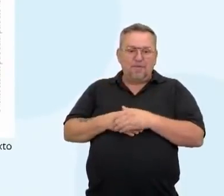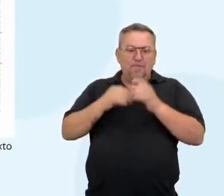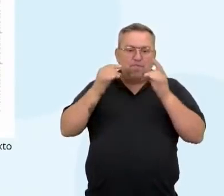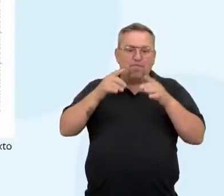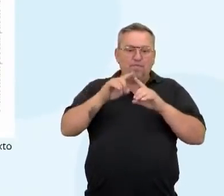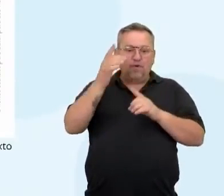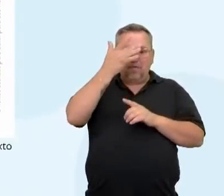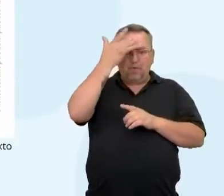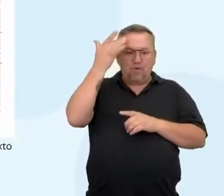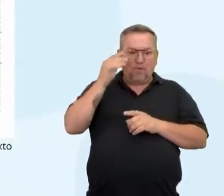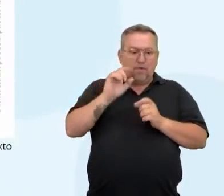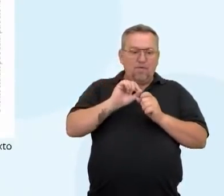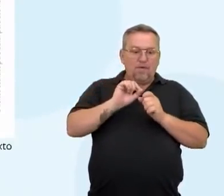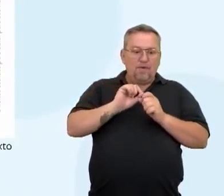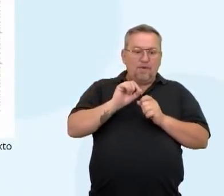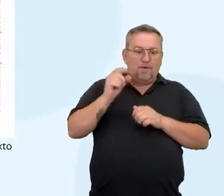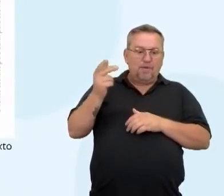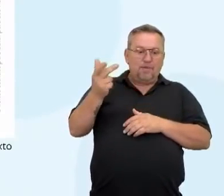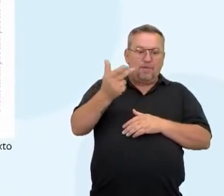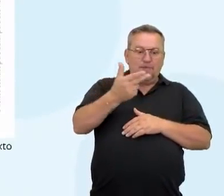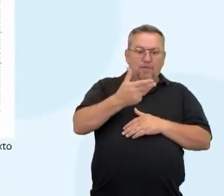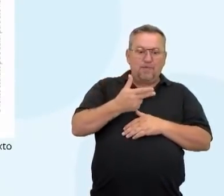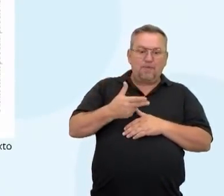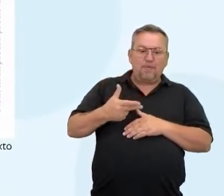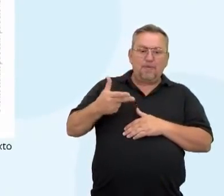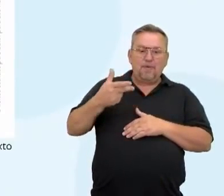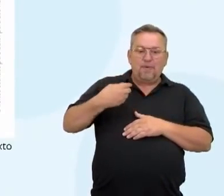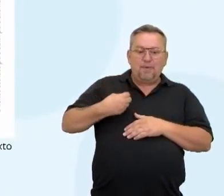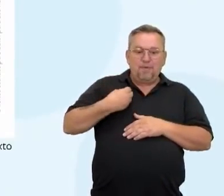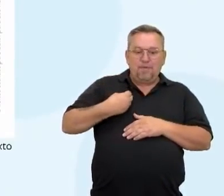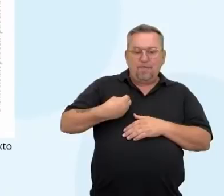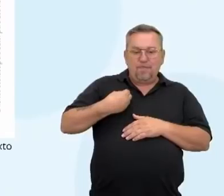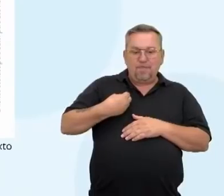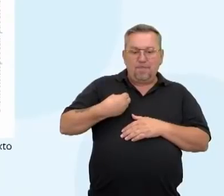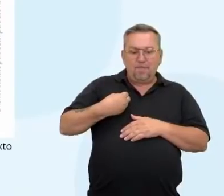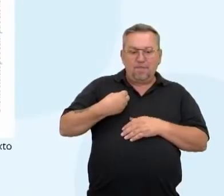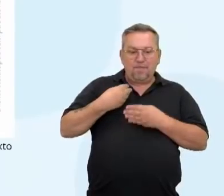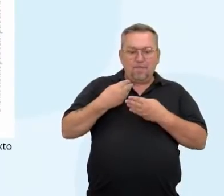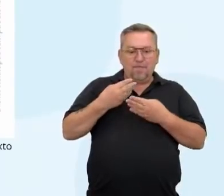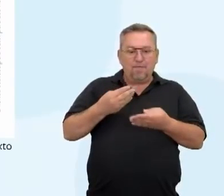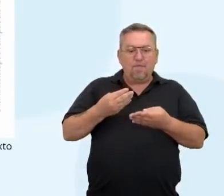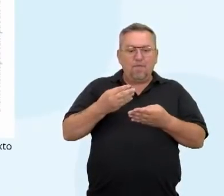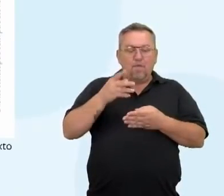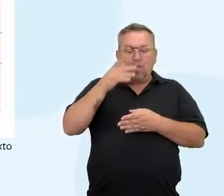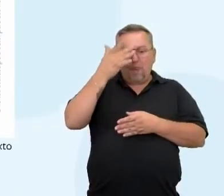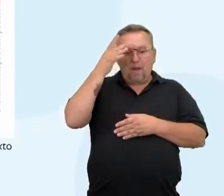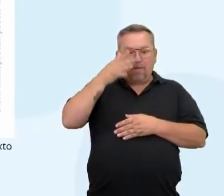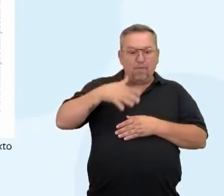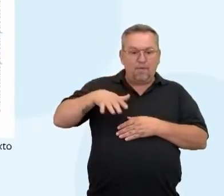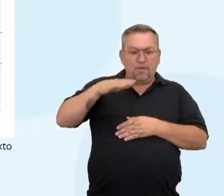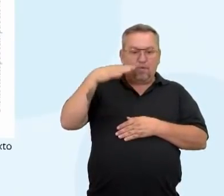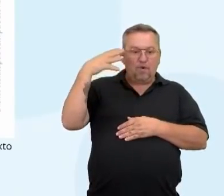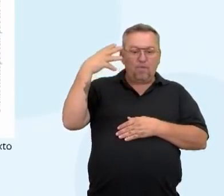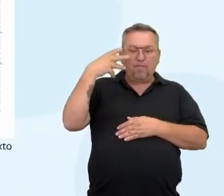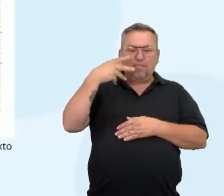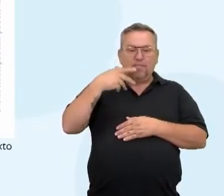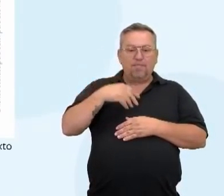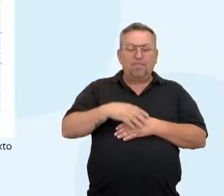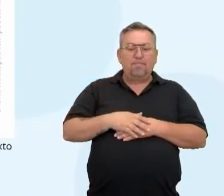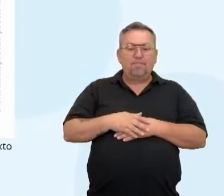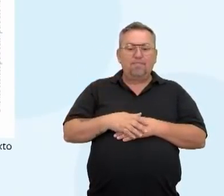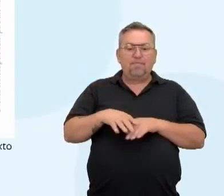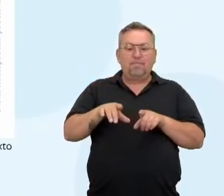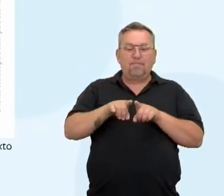uma pessoa vai e revitaliza esse lugar, devolvendo à população em toda a sua beleza. E outra